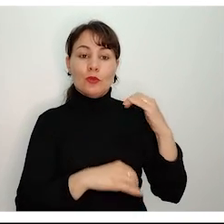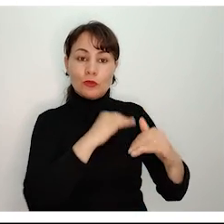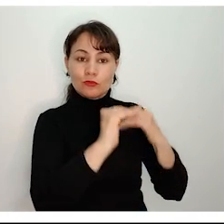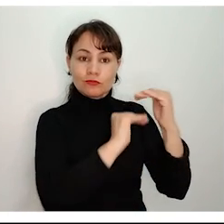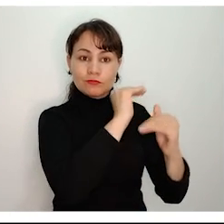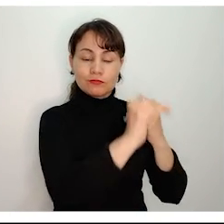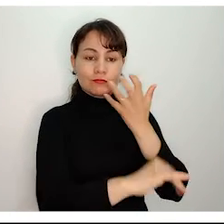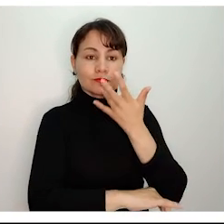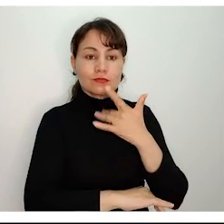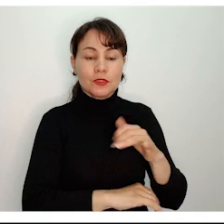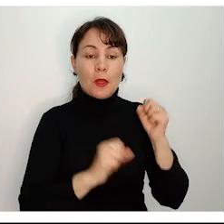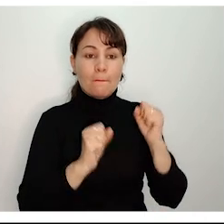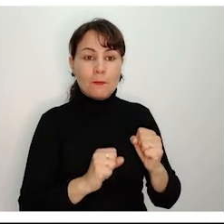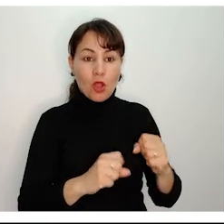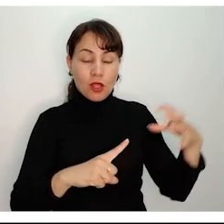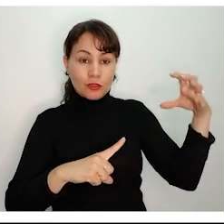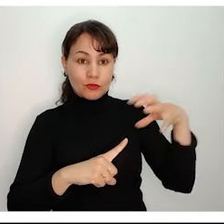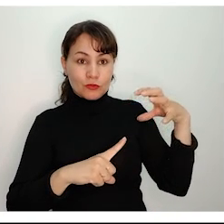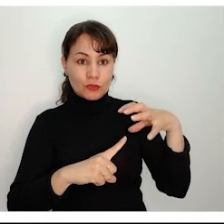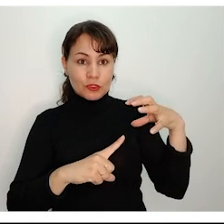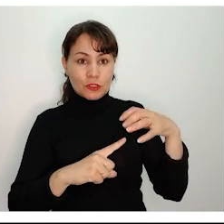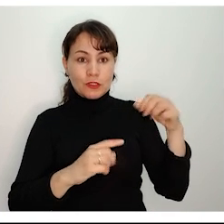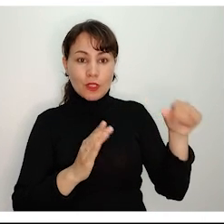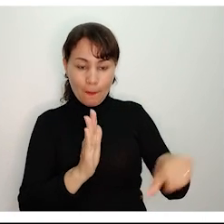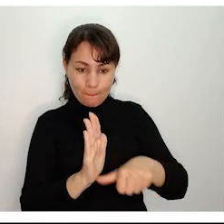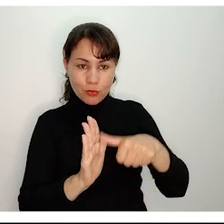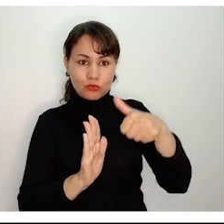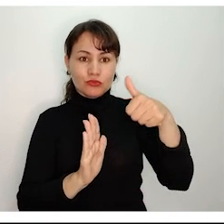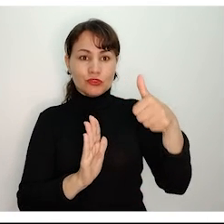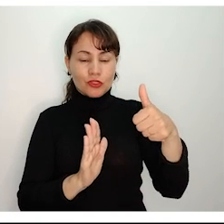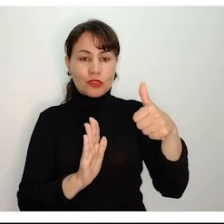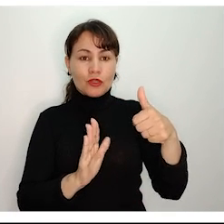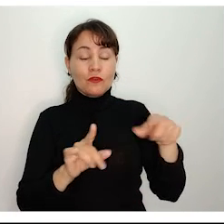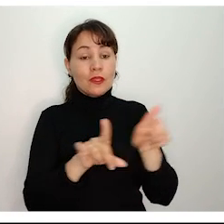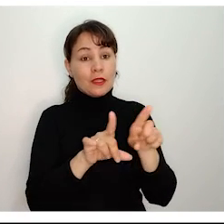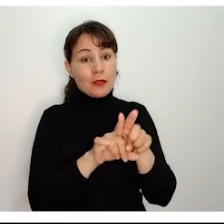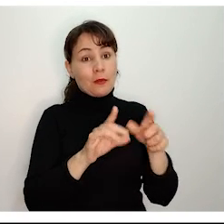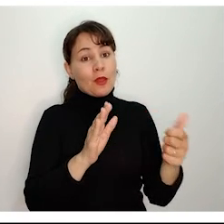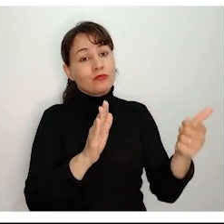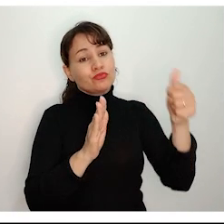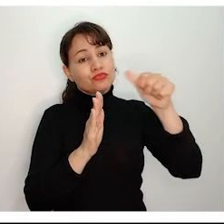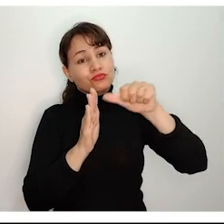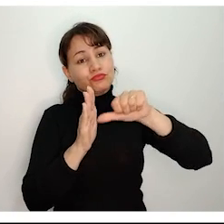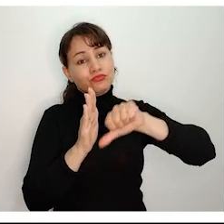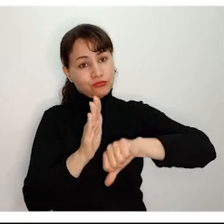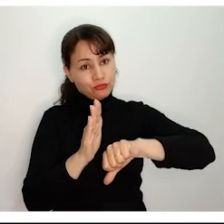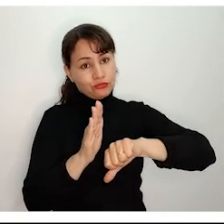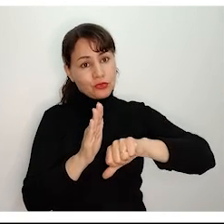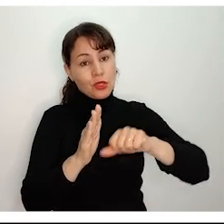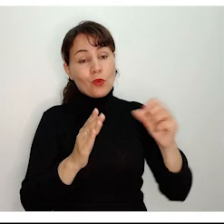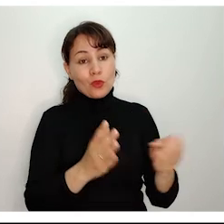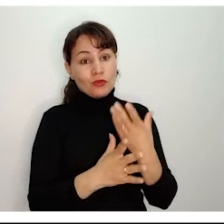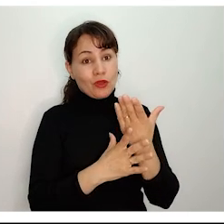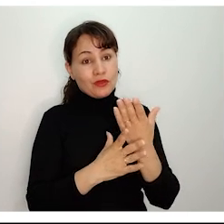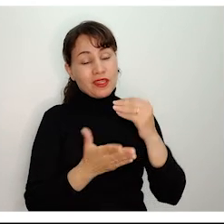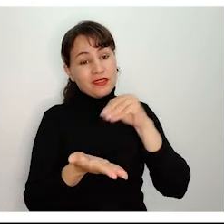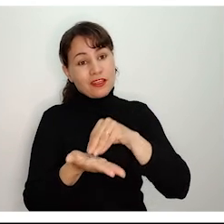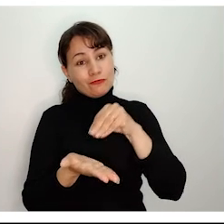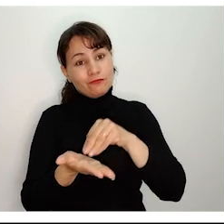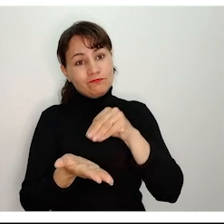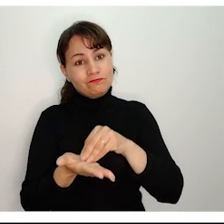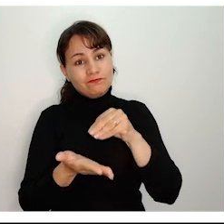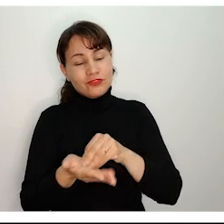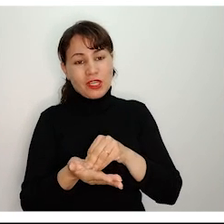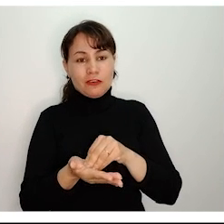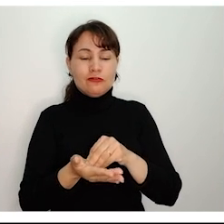no desenvolvimento da criança. Tudo isso pode influenciar positivamente e pode influenciar negativamente também quando